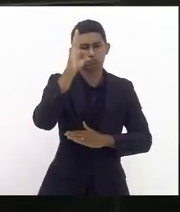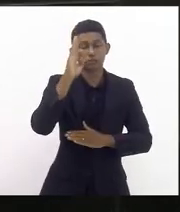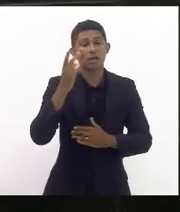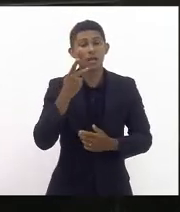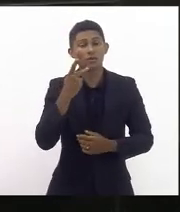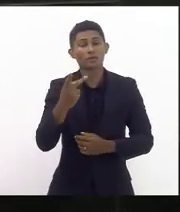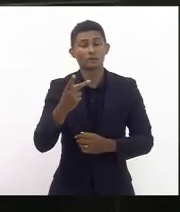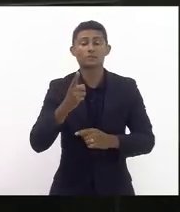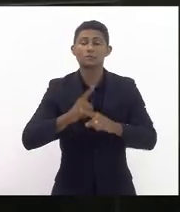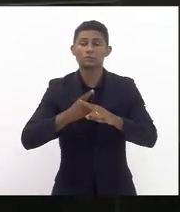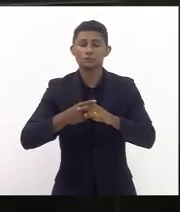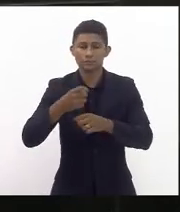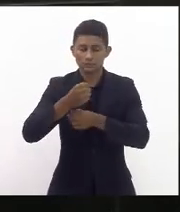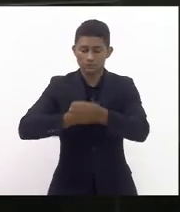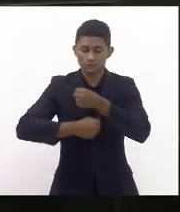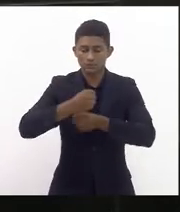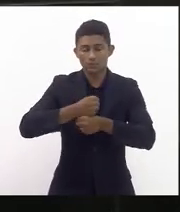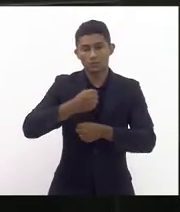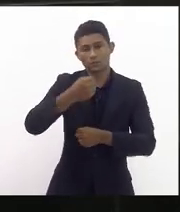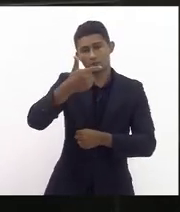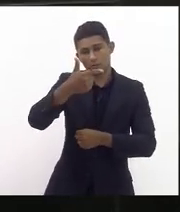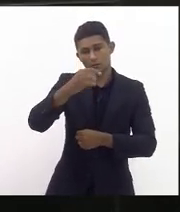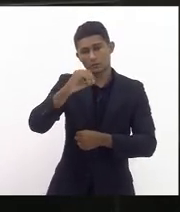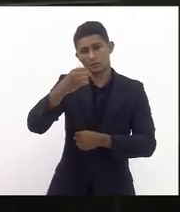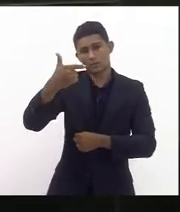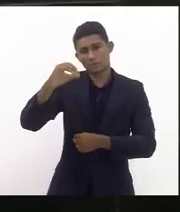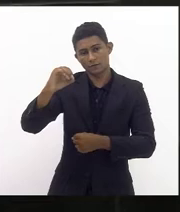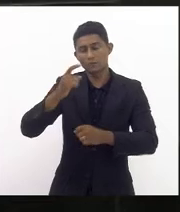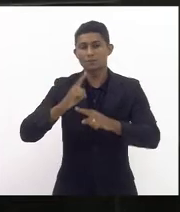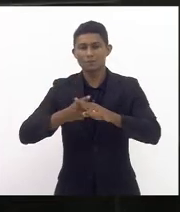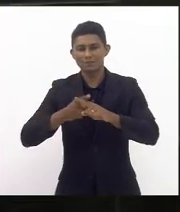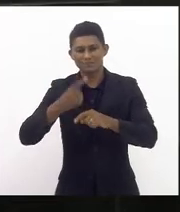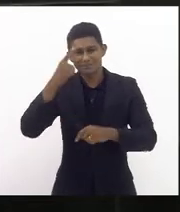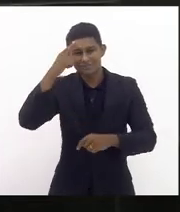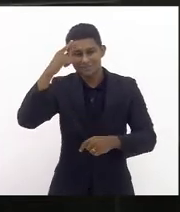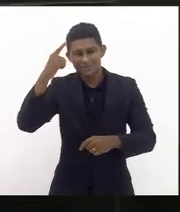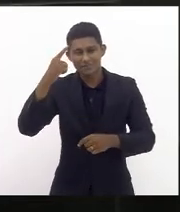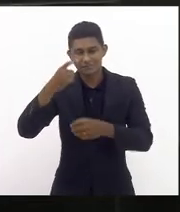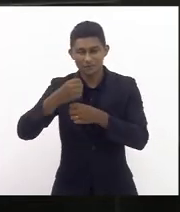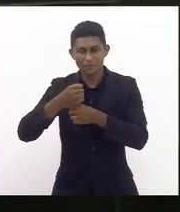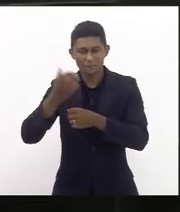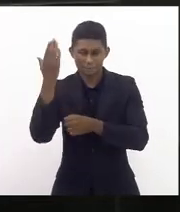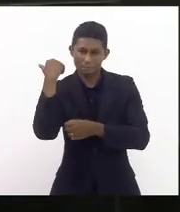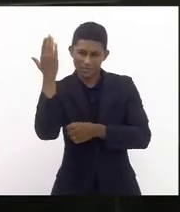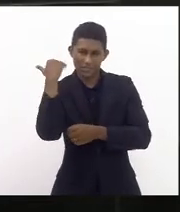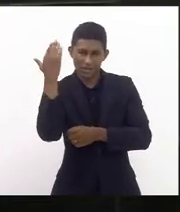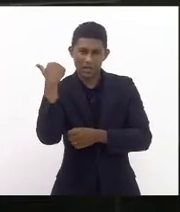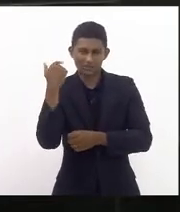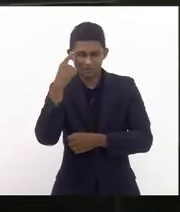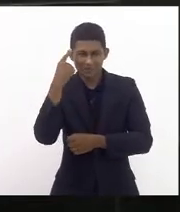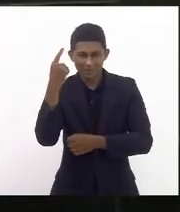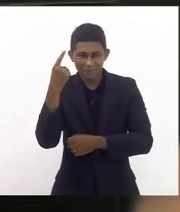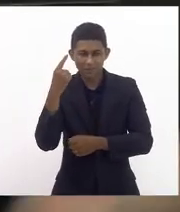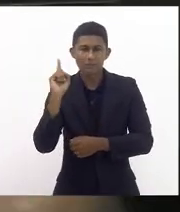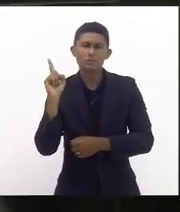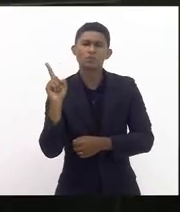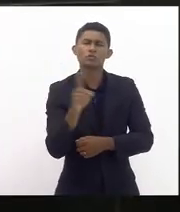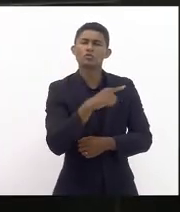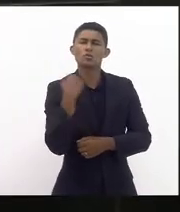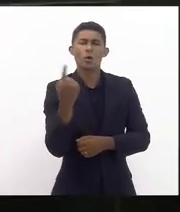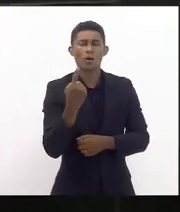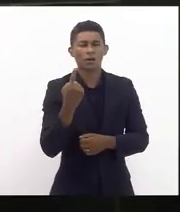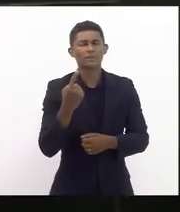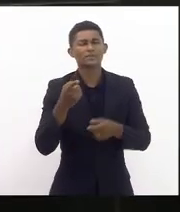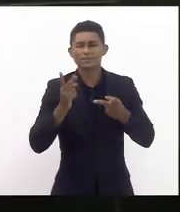de 2020, porque na legislatura passada, no nosso mandato passado, o que nós mais